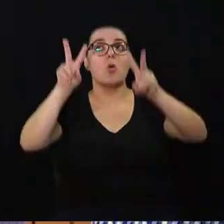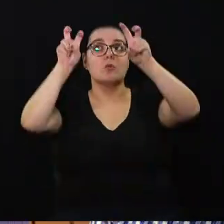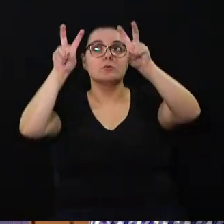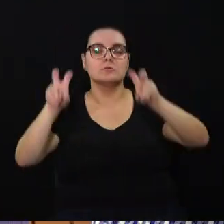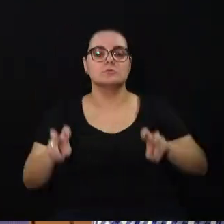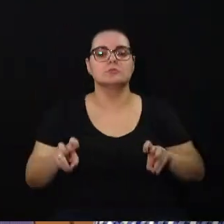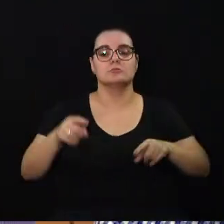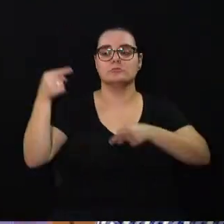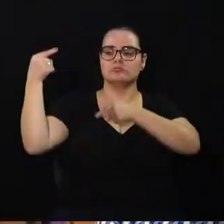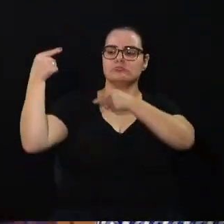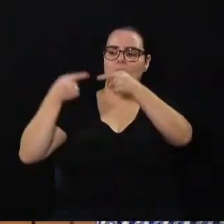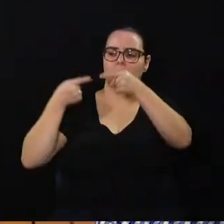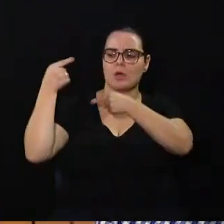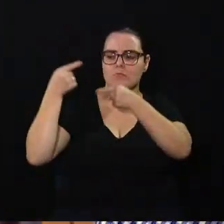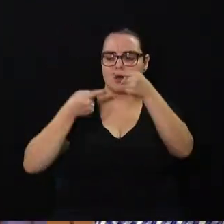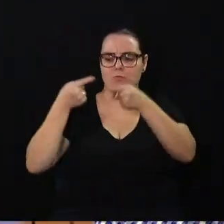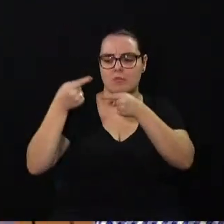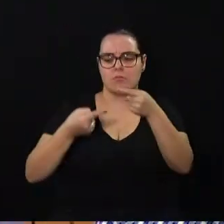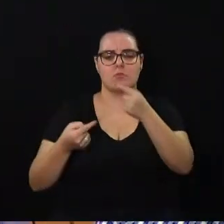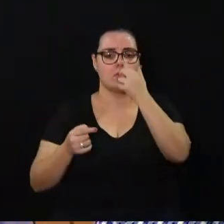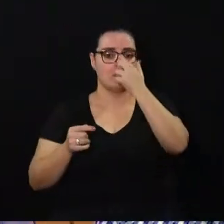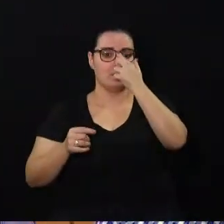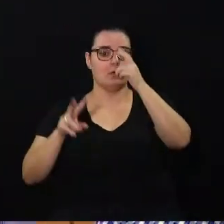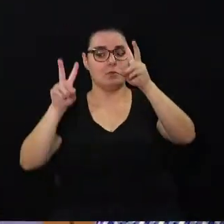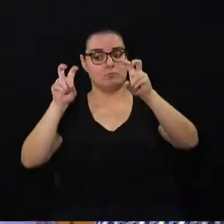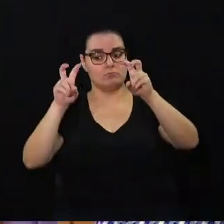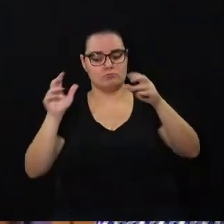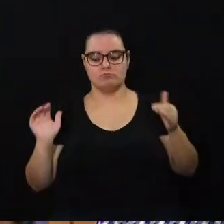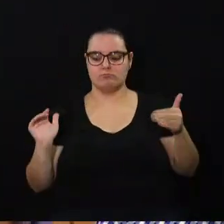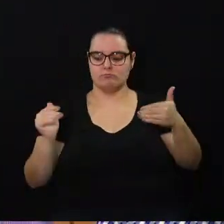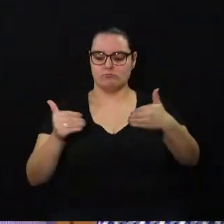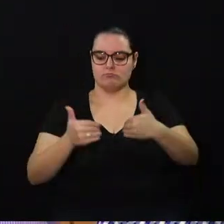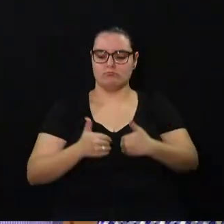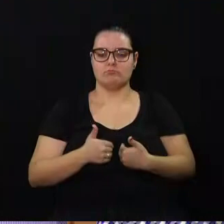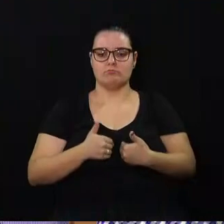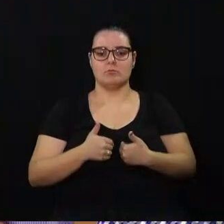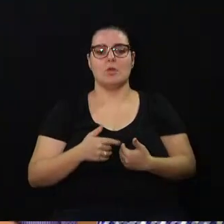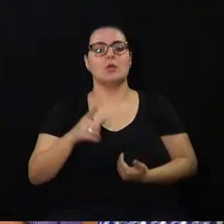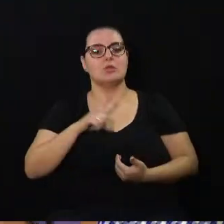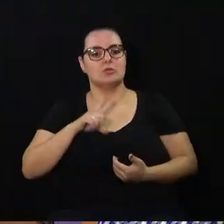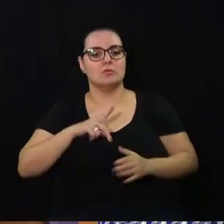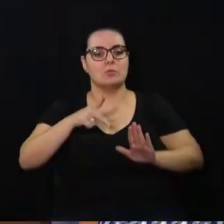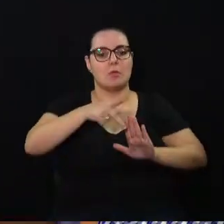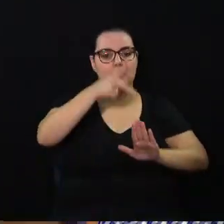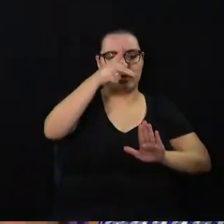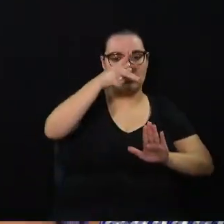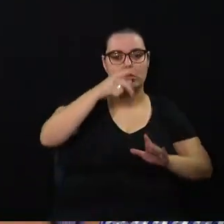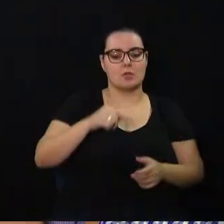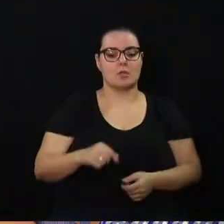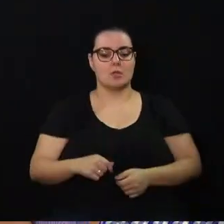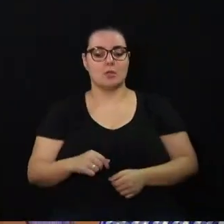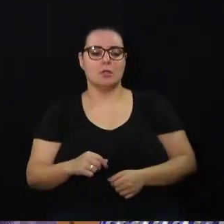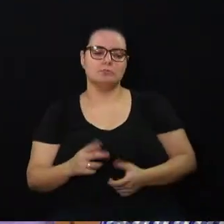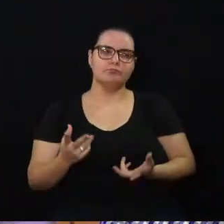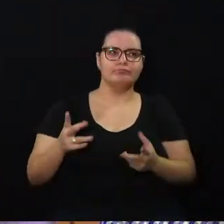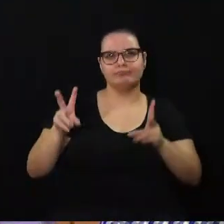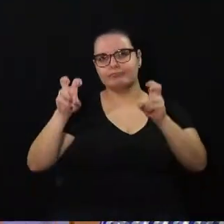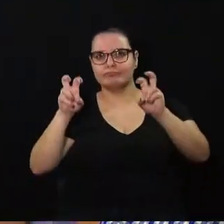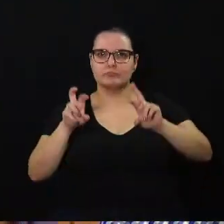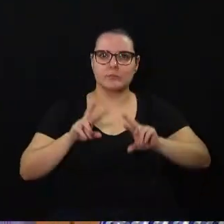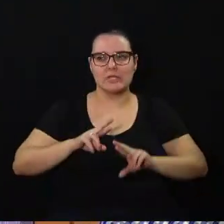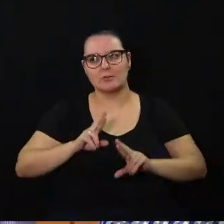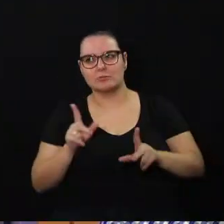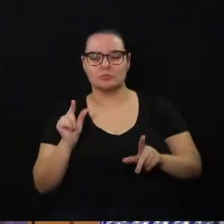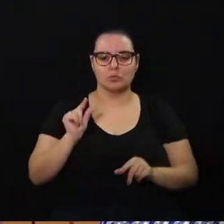né recentemente nós tivemos uma portaria que tratou do assunto é um tempo um pouco controverso mas é muito importante